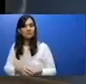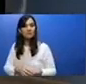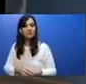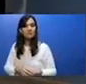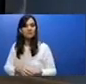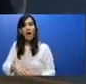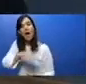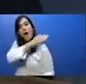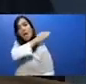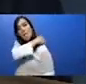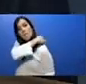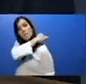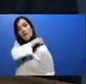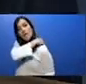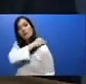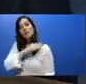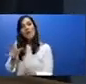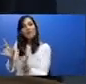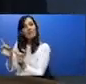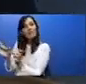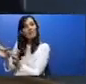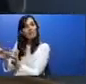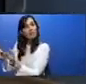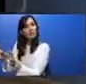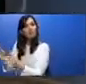Camelo e camelô.